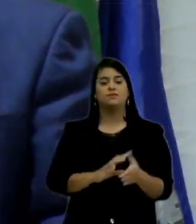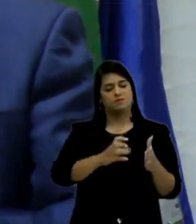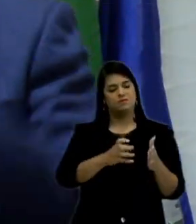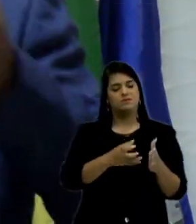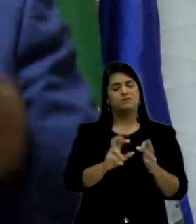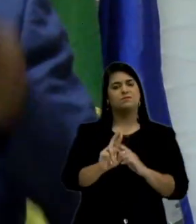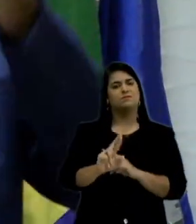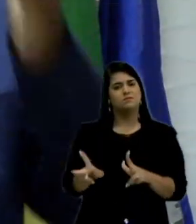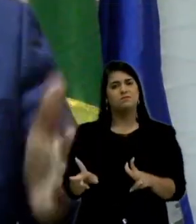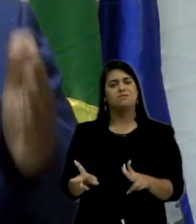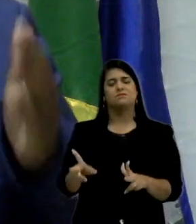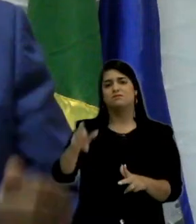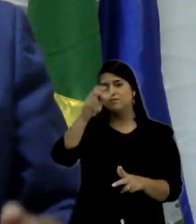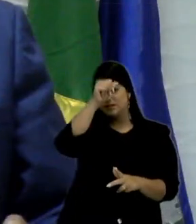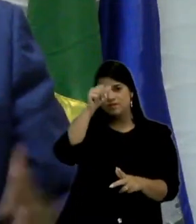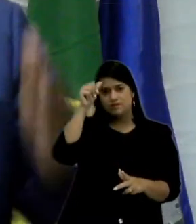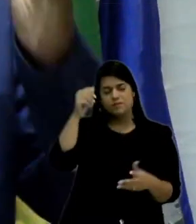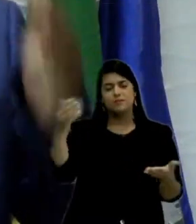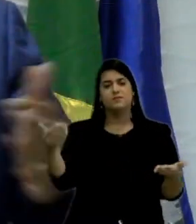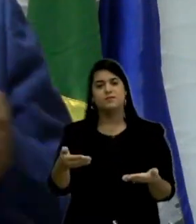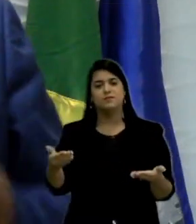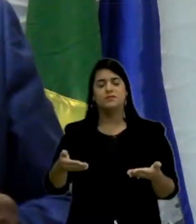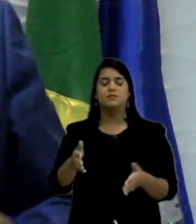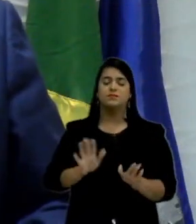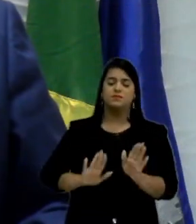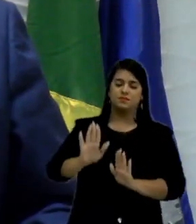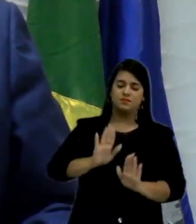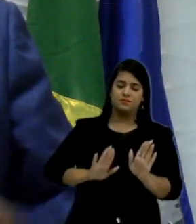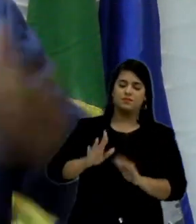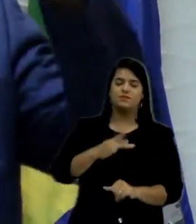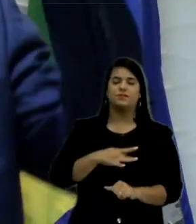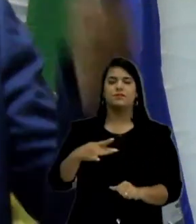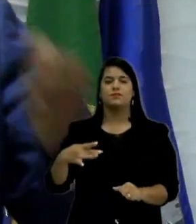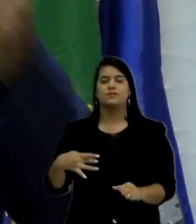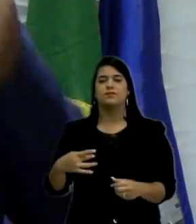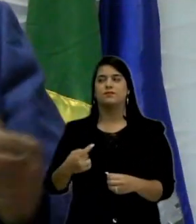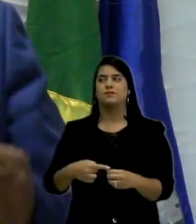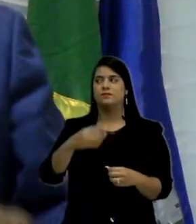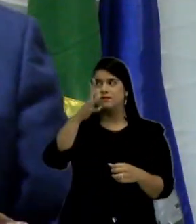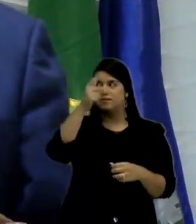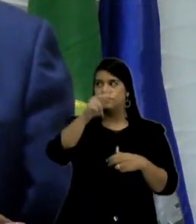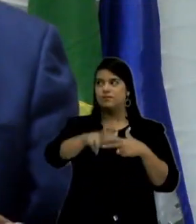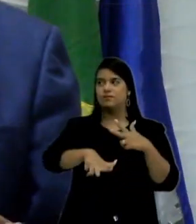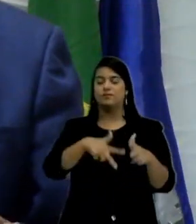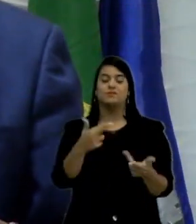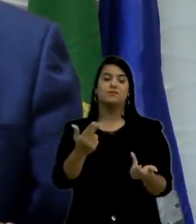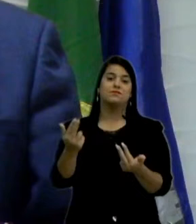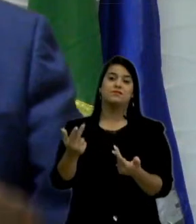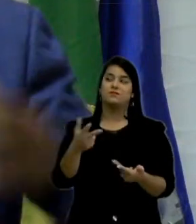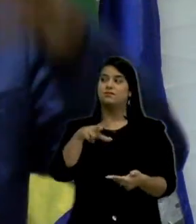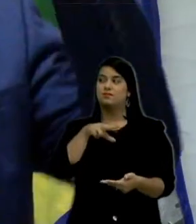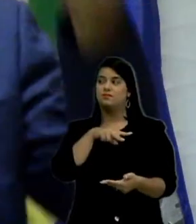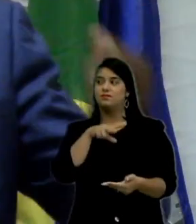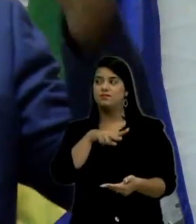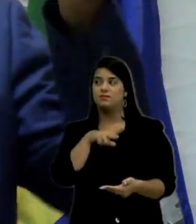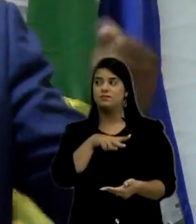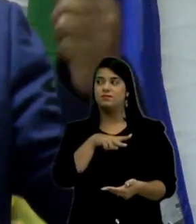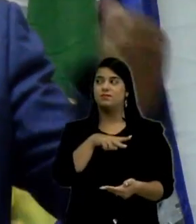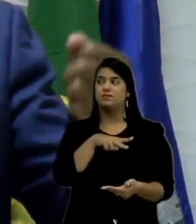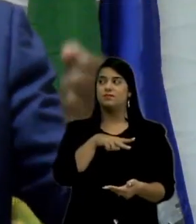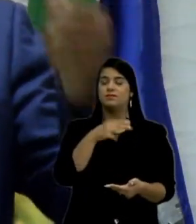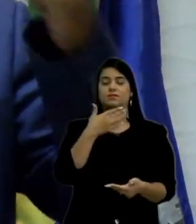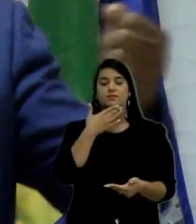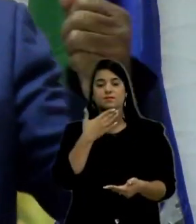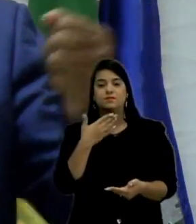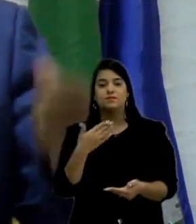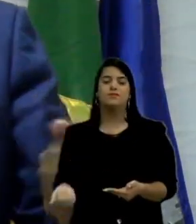diferente. Alexandre Batité hoje cuida da saúde de São Bento do Una como fosse uma saúde particular. Talvez fosse